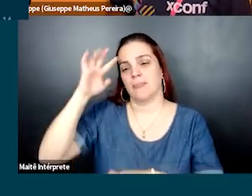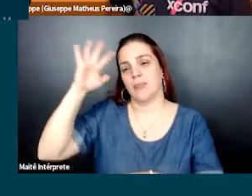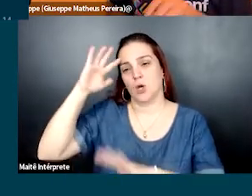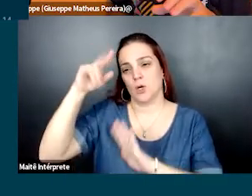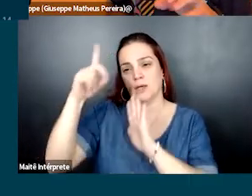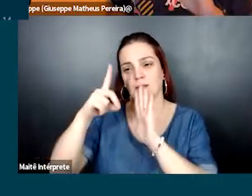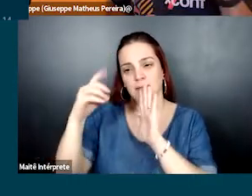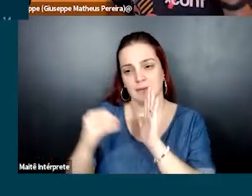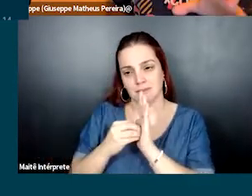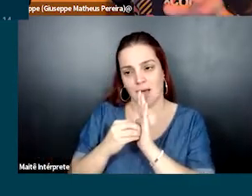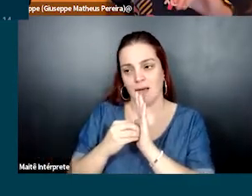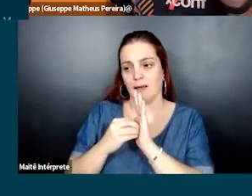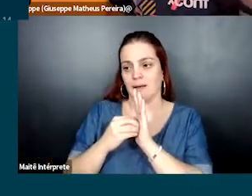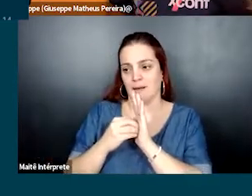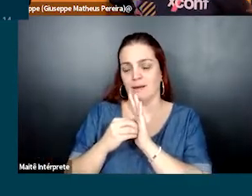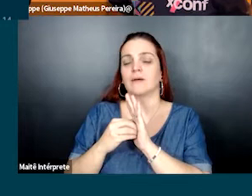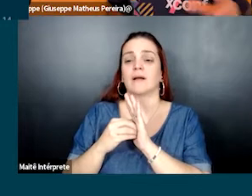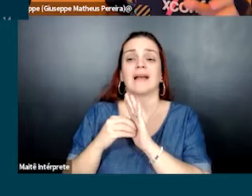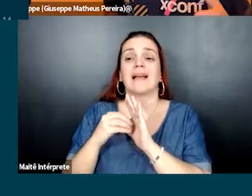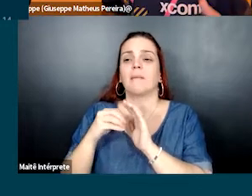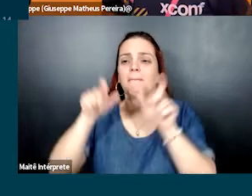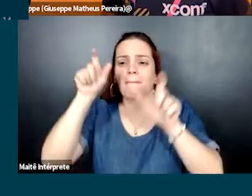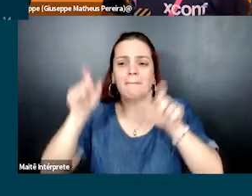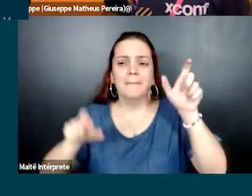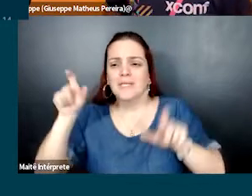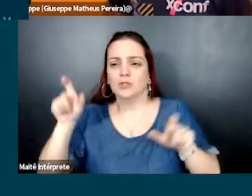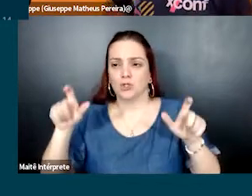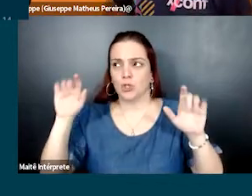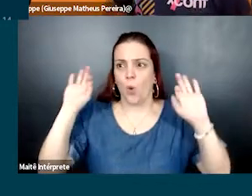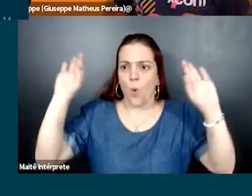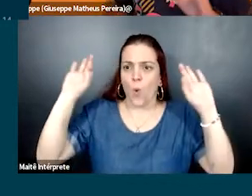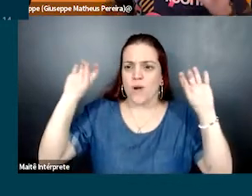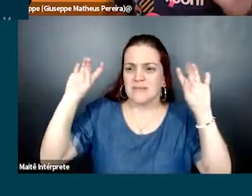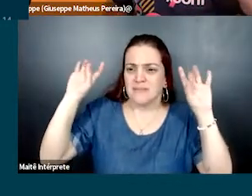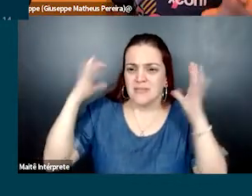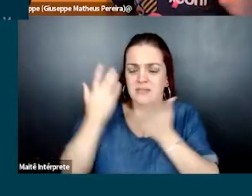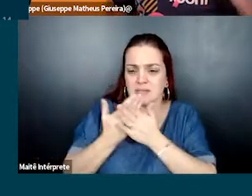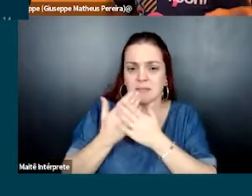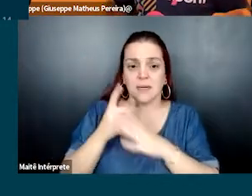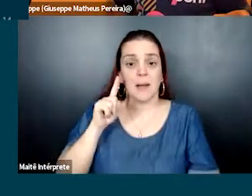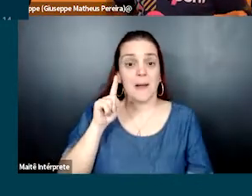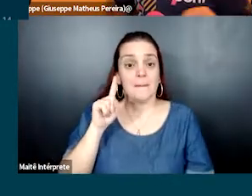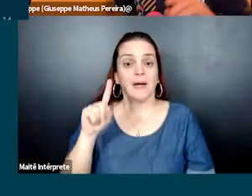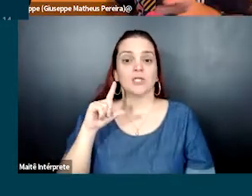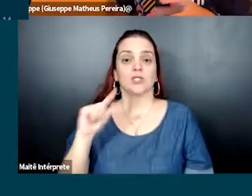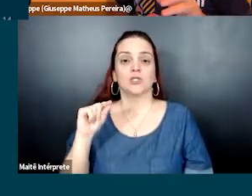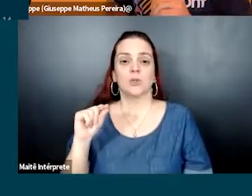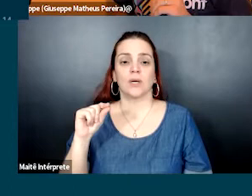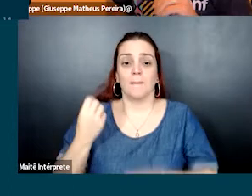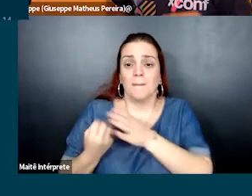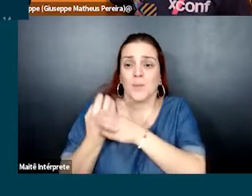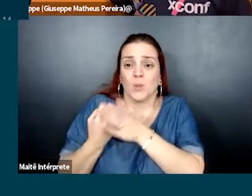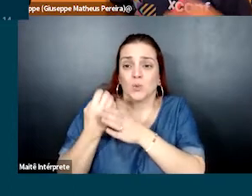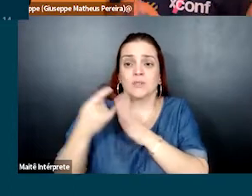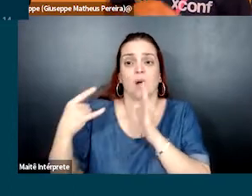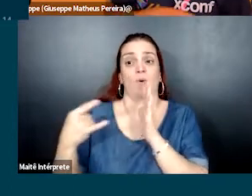Design, e não é o conhecimento dos especialistas que vai para a produção, gente. É a suposição do dev. O que vai à produção no fim